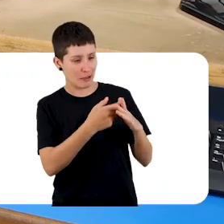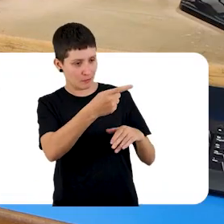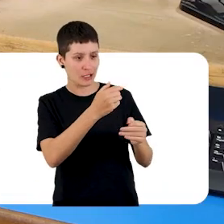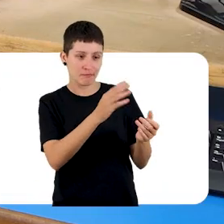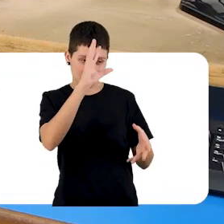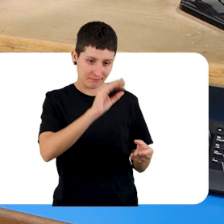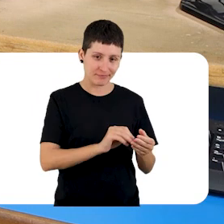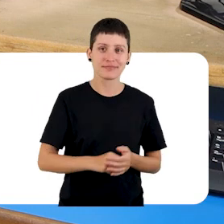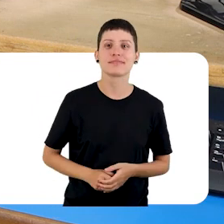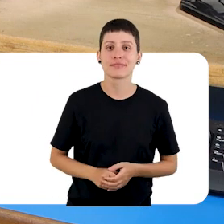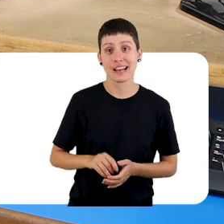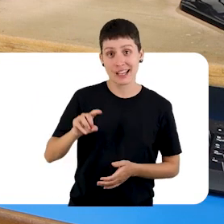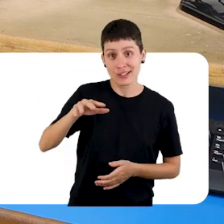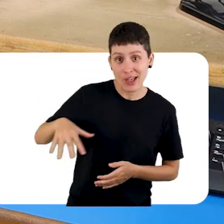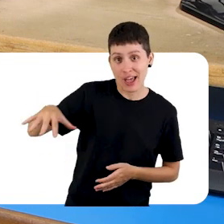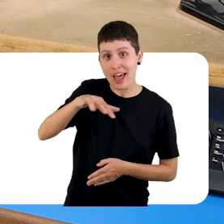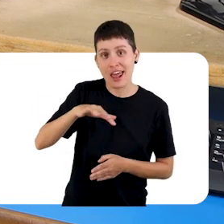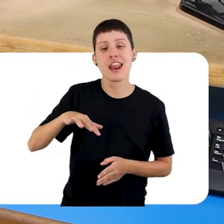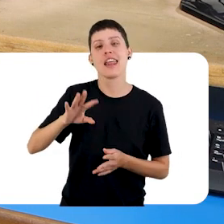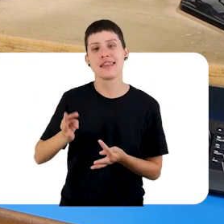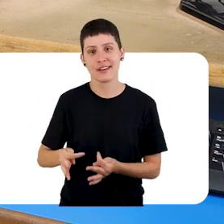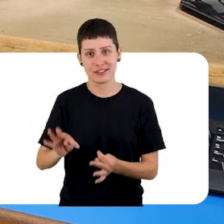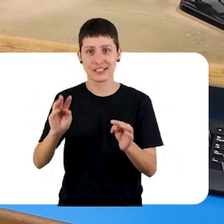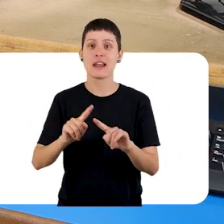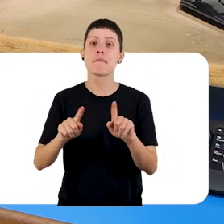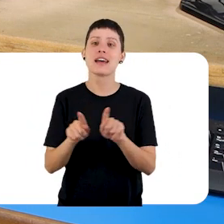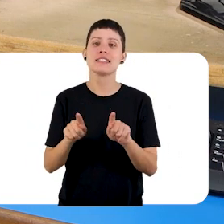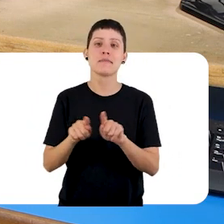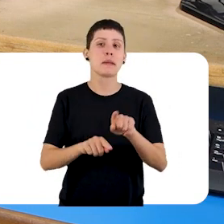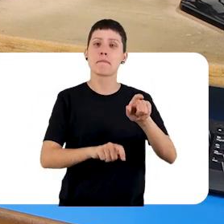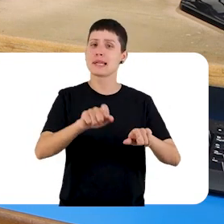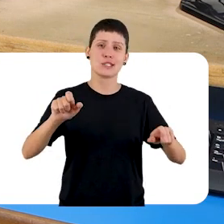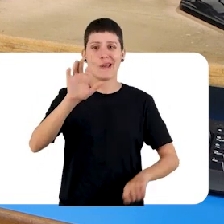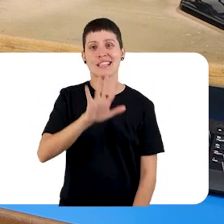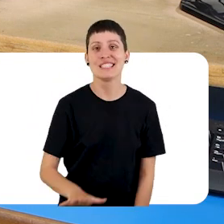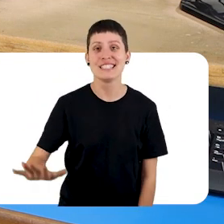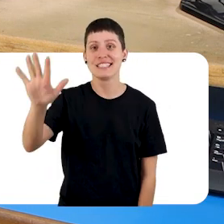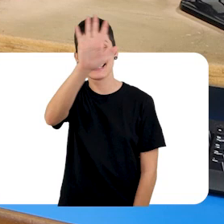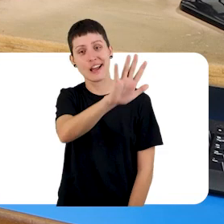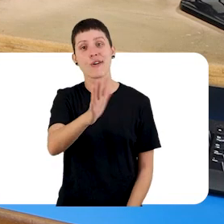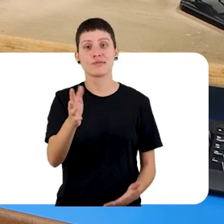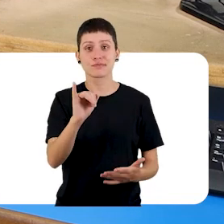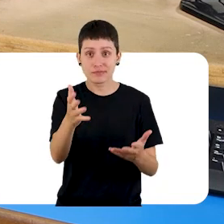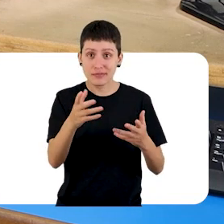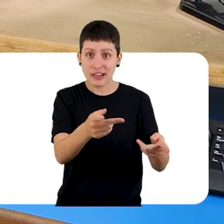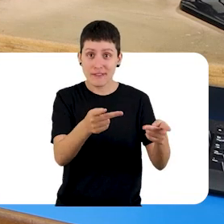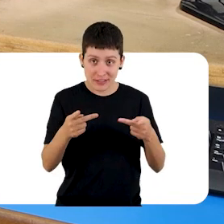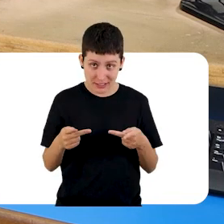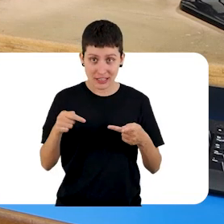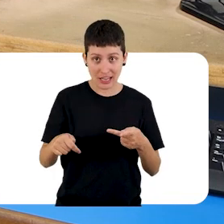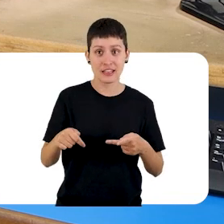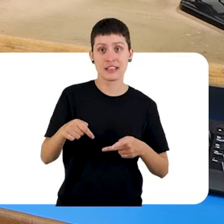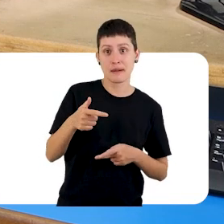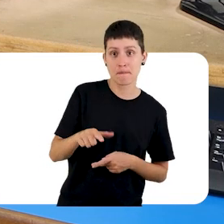o mercado de tecnologia, né? Mas falando pro pessoal, né? Quiserem visitar mais um Code, né, nesse espaço